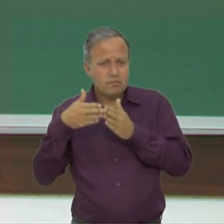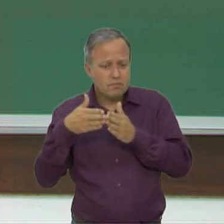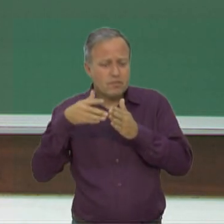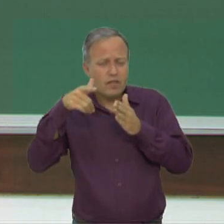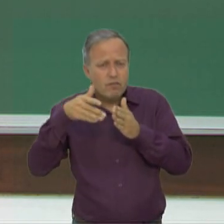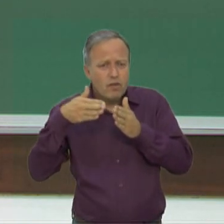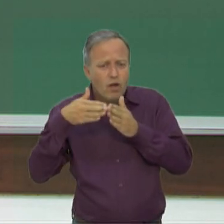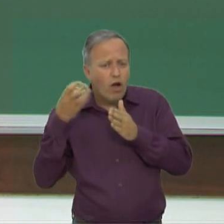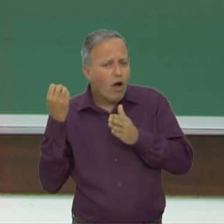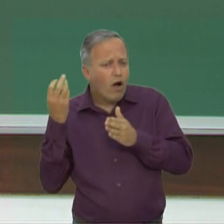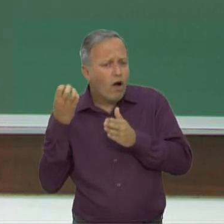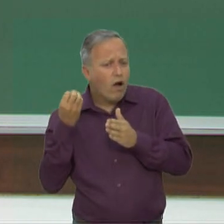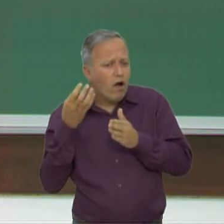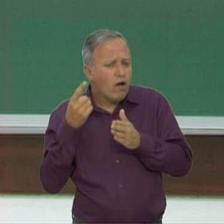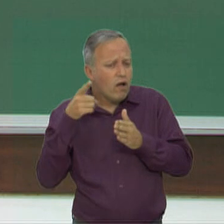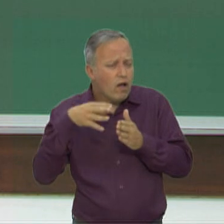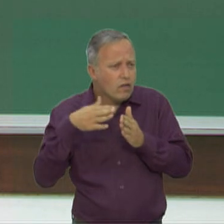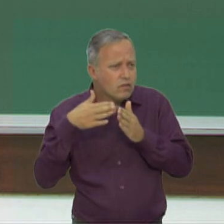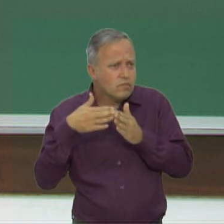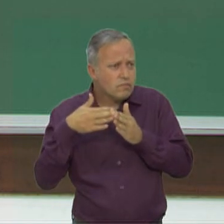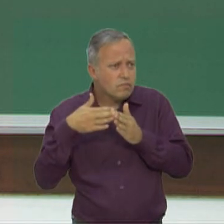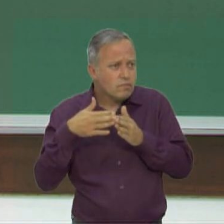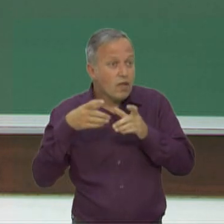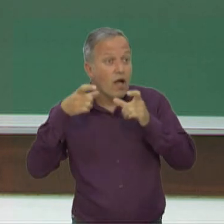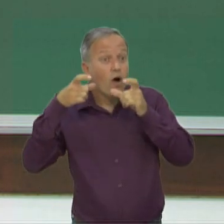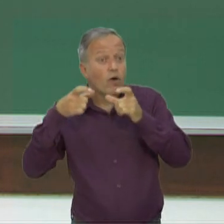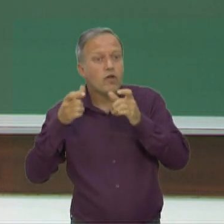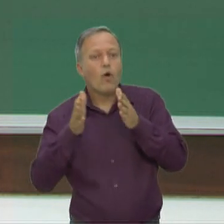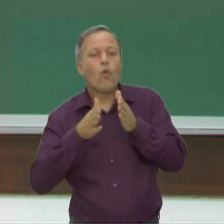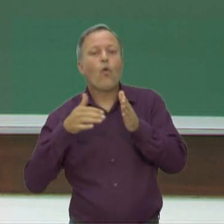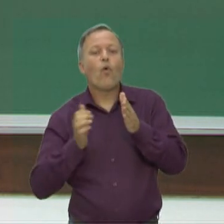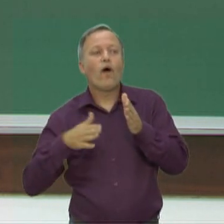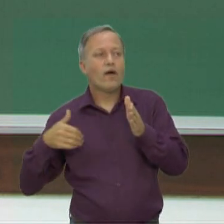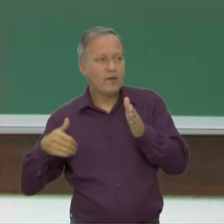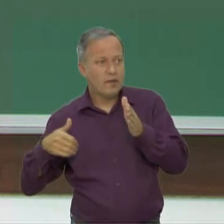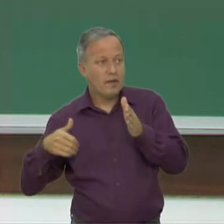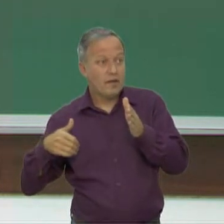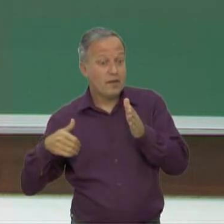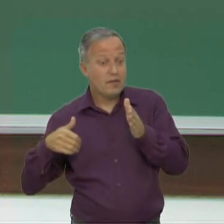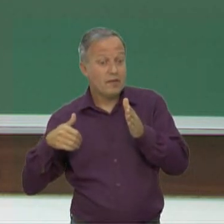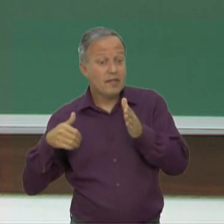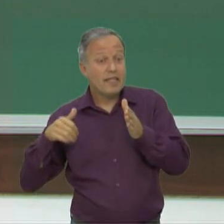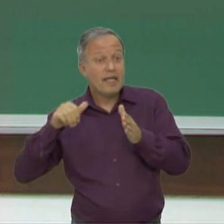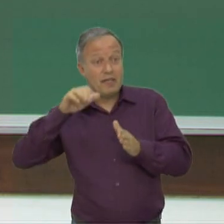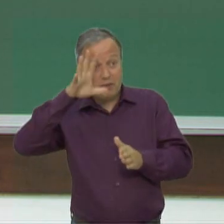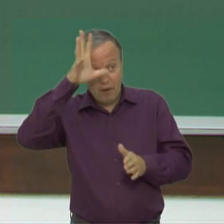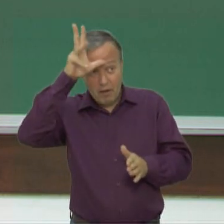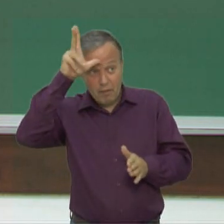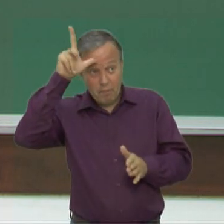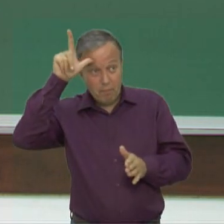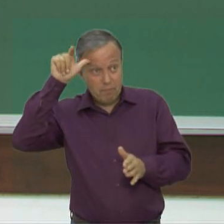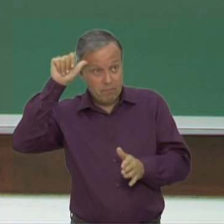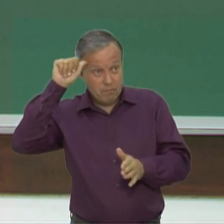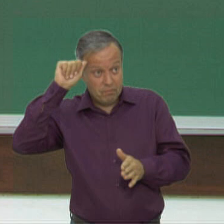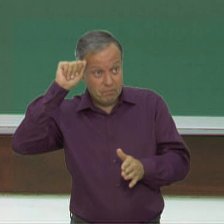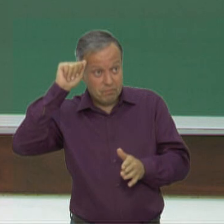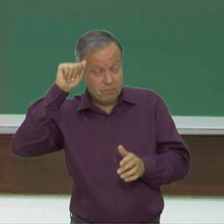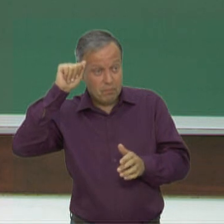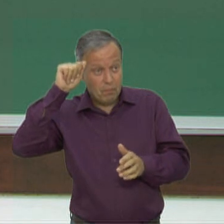deles, de barco, era onde? Em qual rio? Rio Amazonas, né? E eles